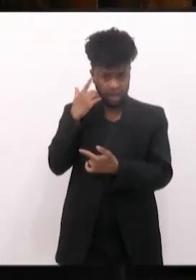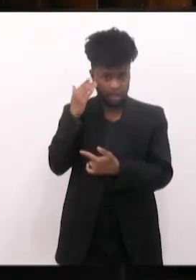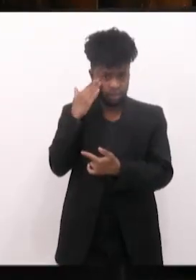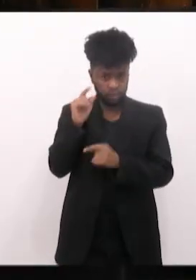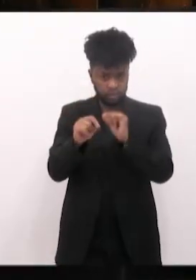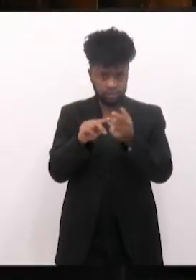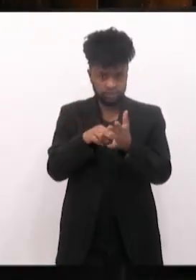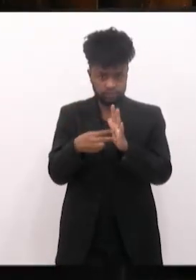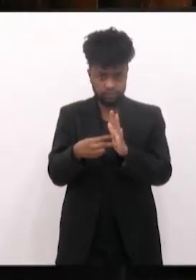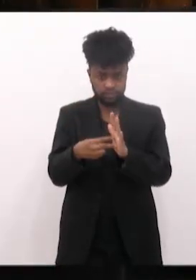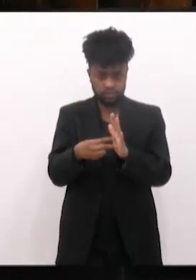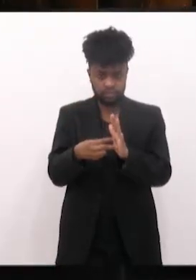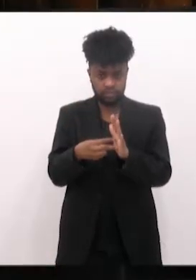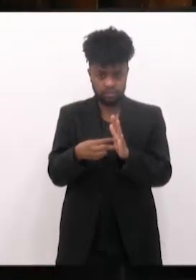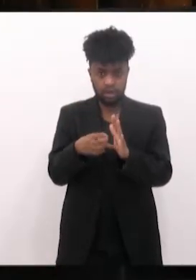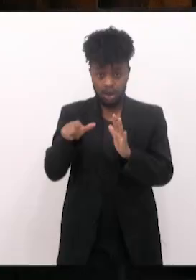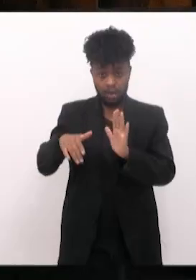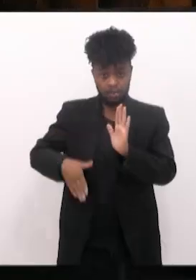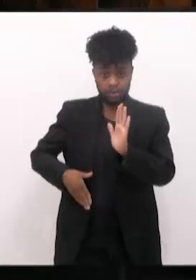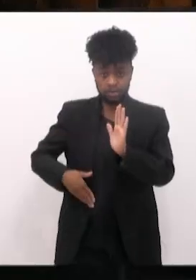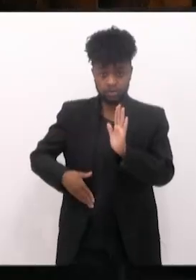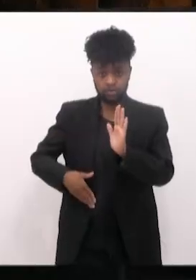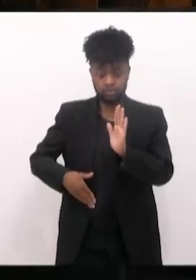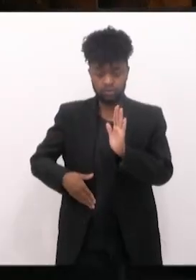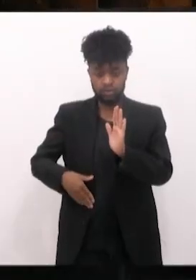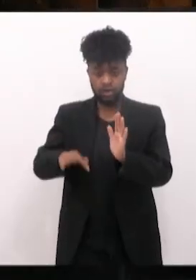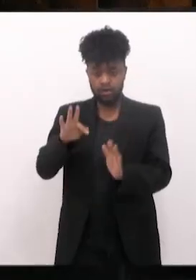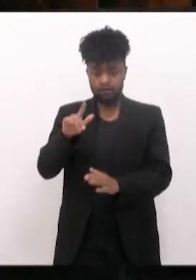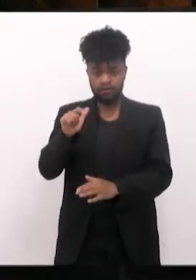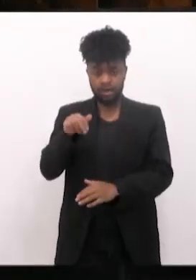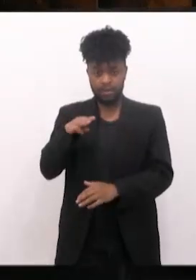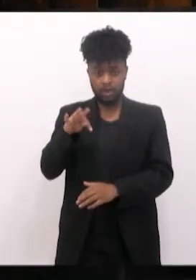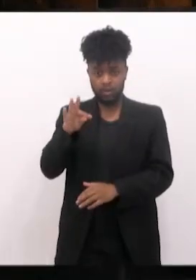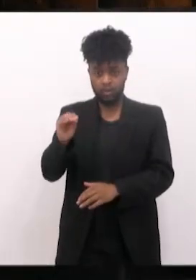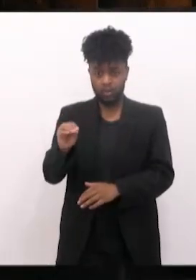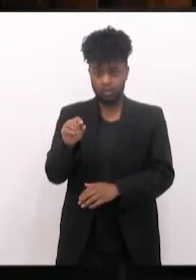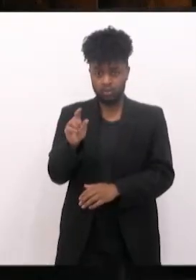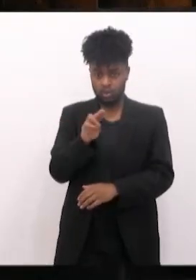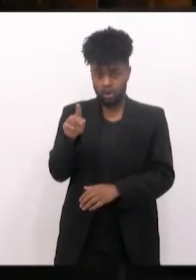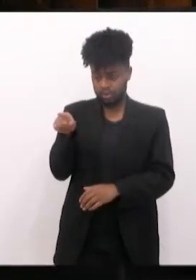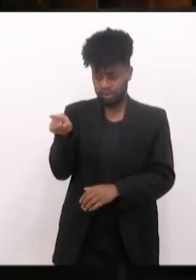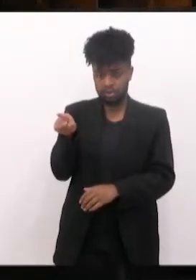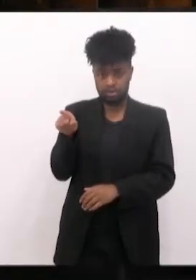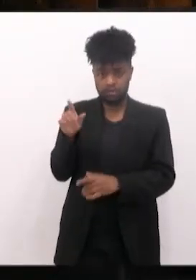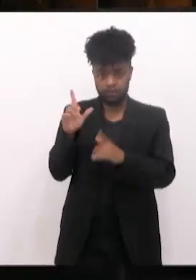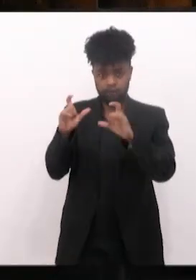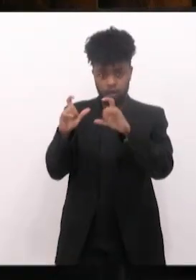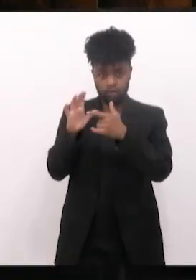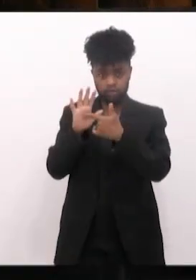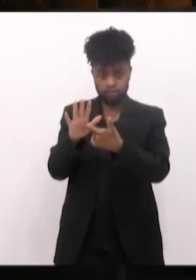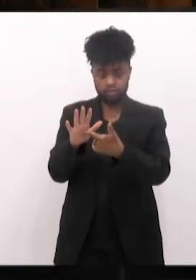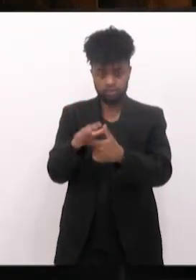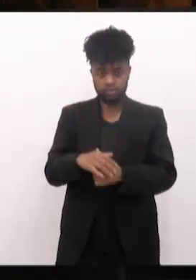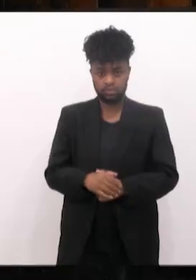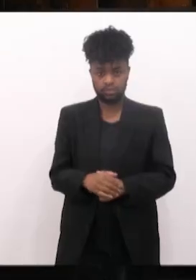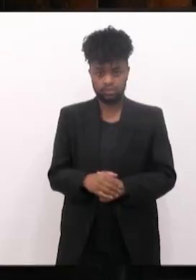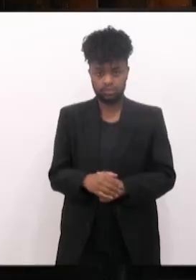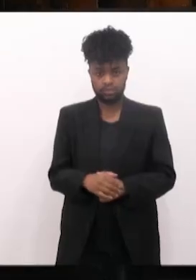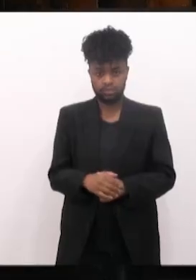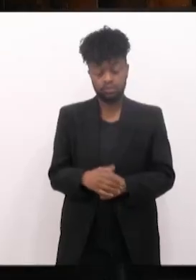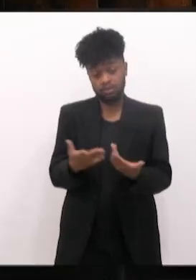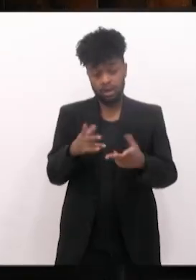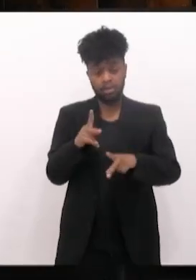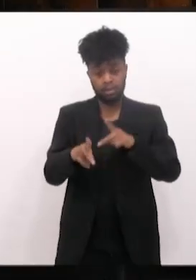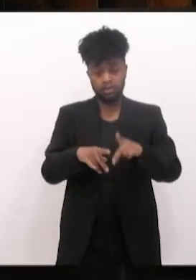isso? É o traficante Flamengo. Aqui, ó, a foto dele. É isso aqui. É isso que a população